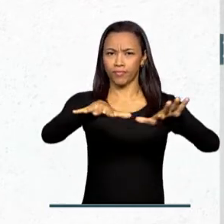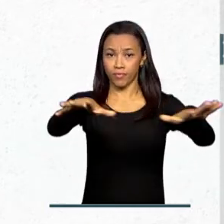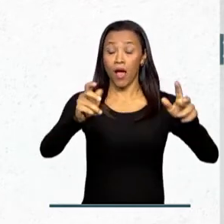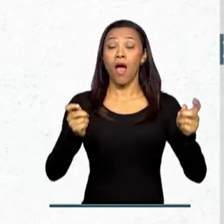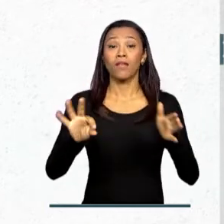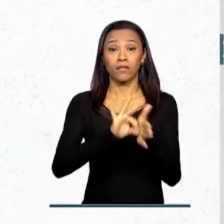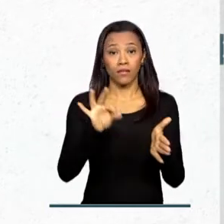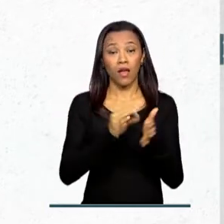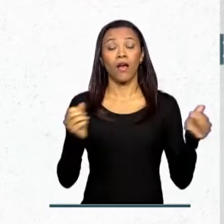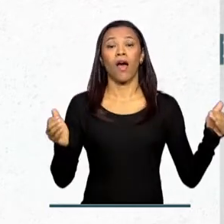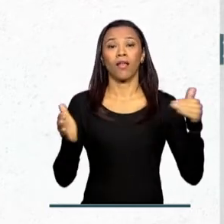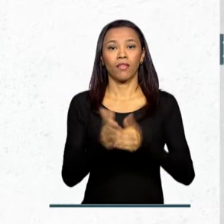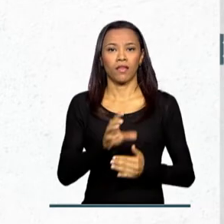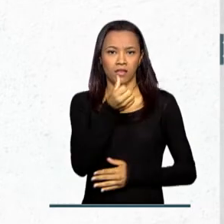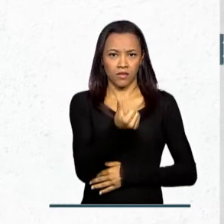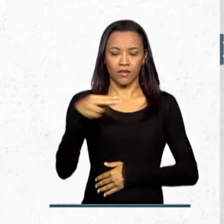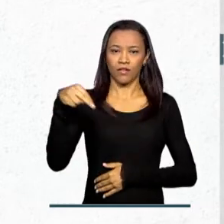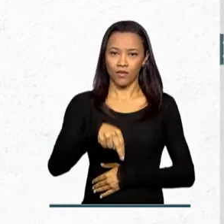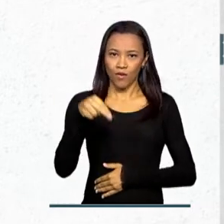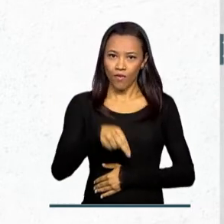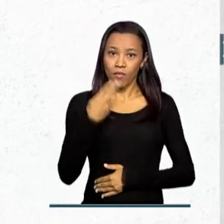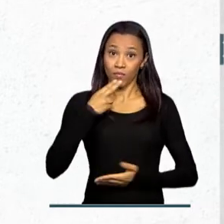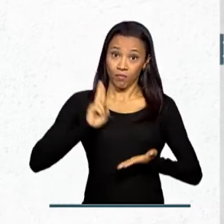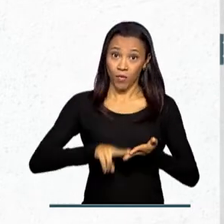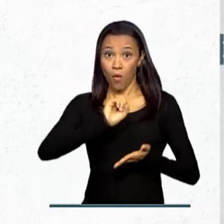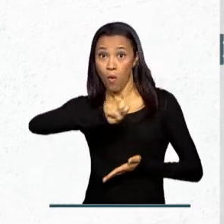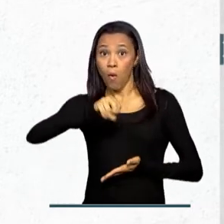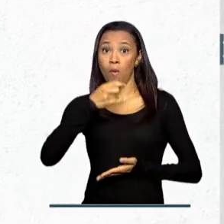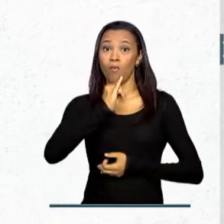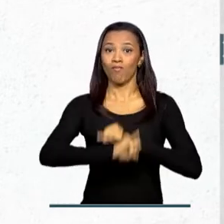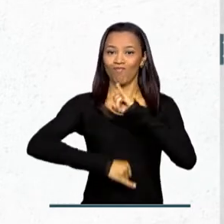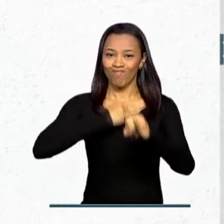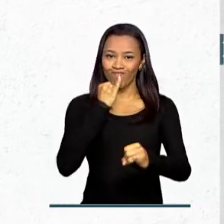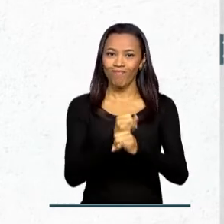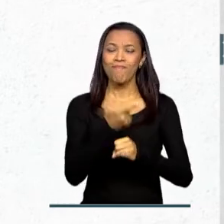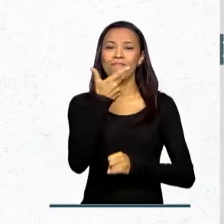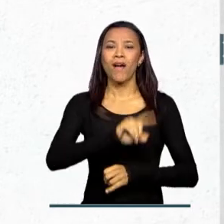ser feitas até 6 de novembro por correios ou internet.